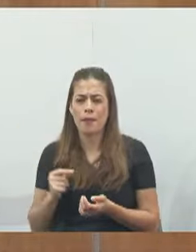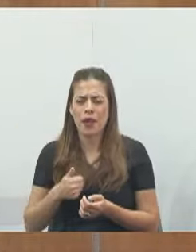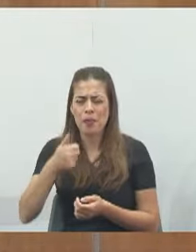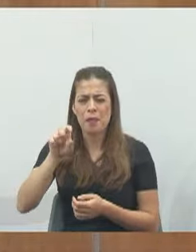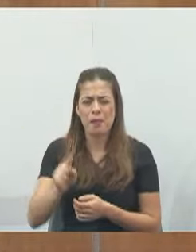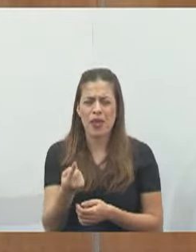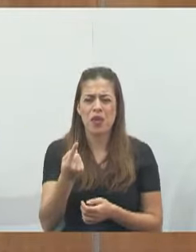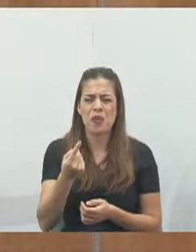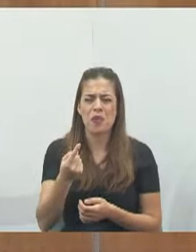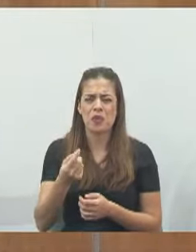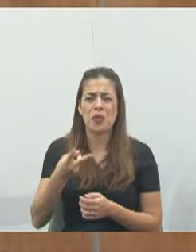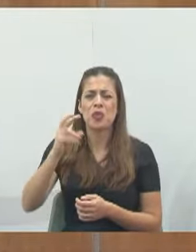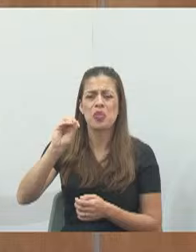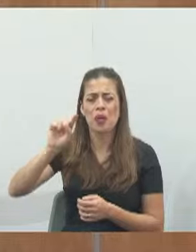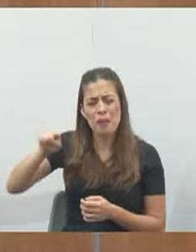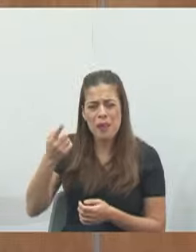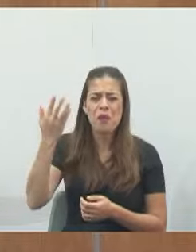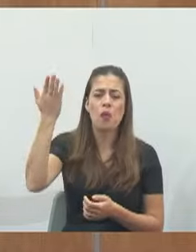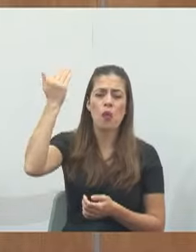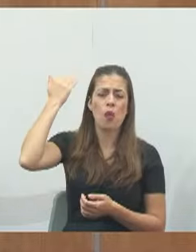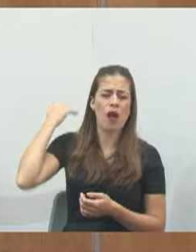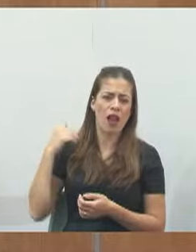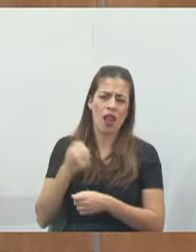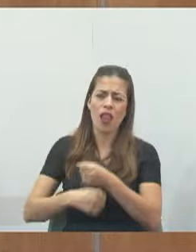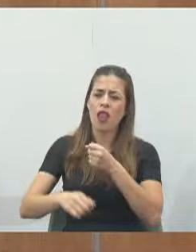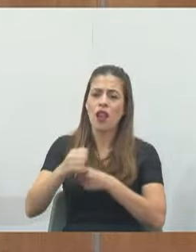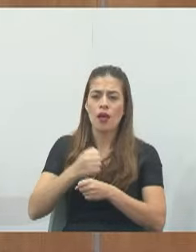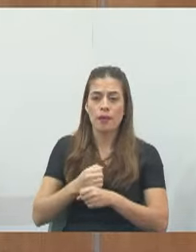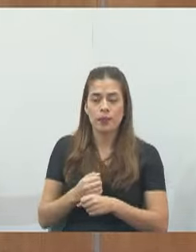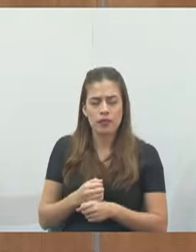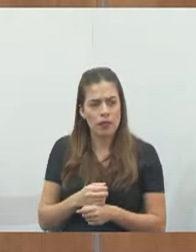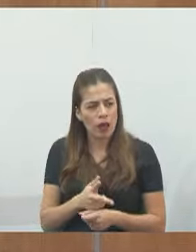1.000, 1.500, 2.000 anos e que eles trazem, parece que foi